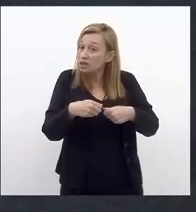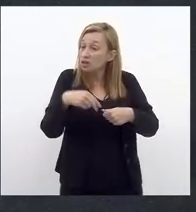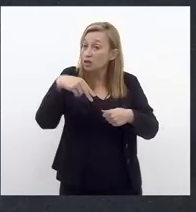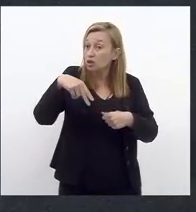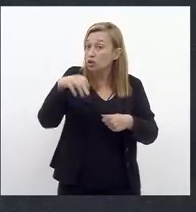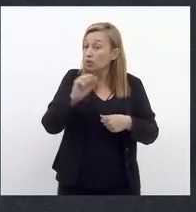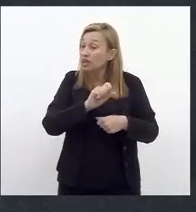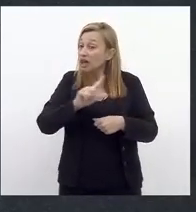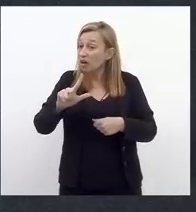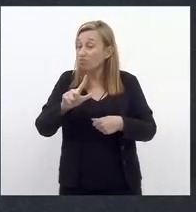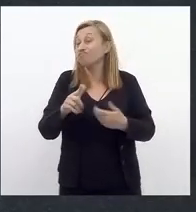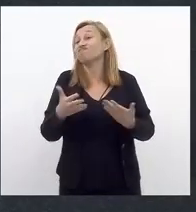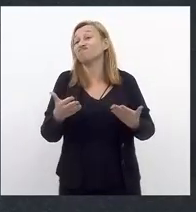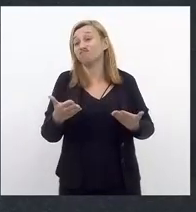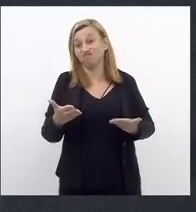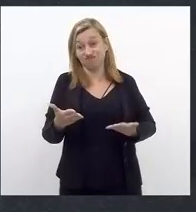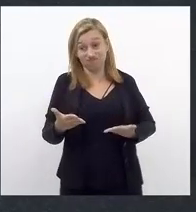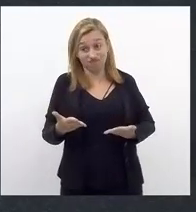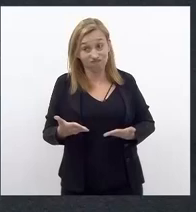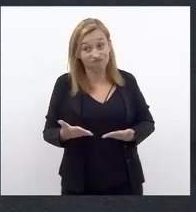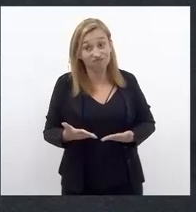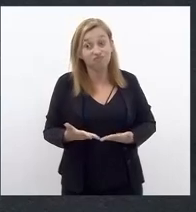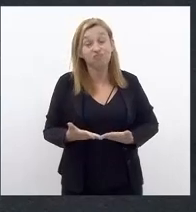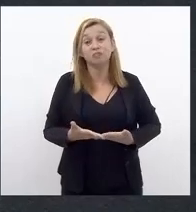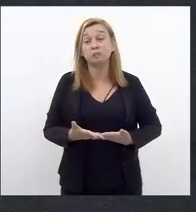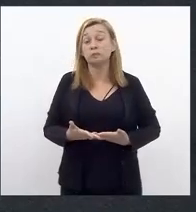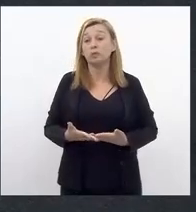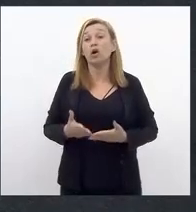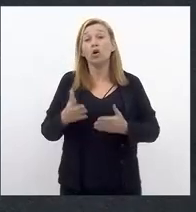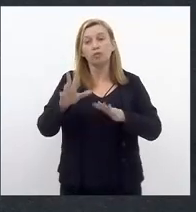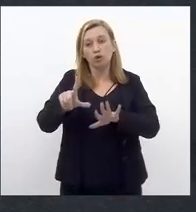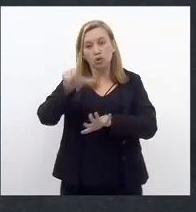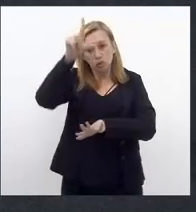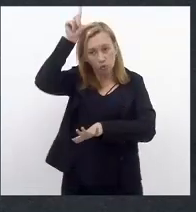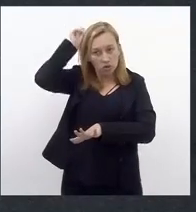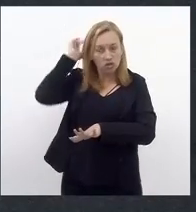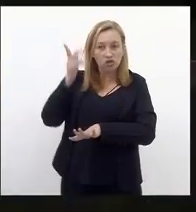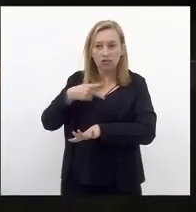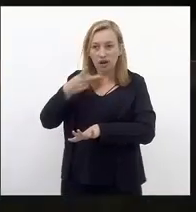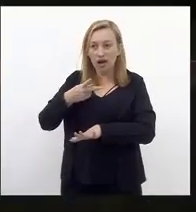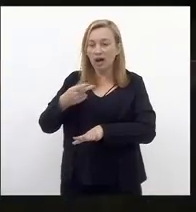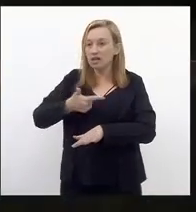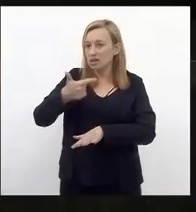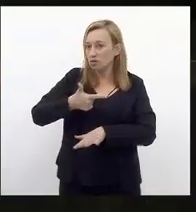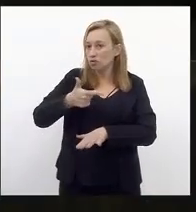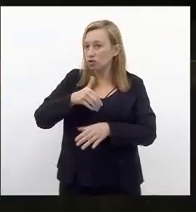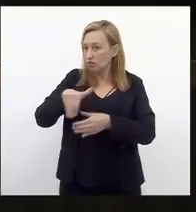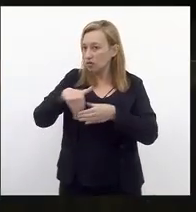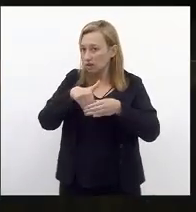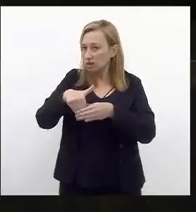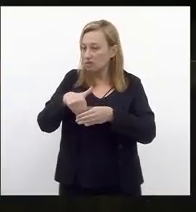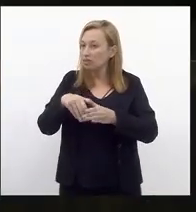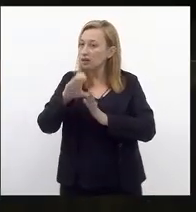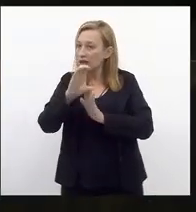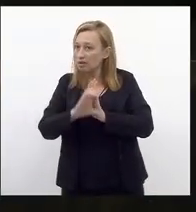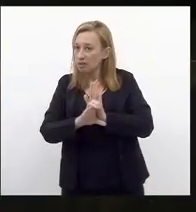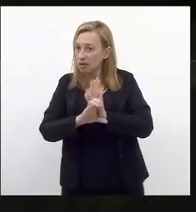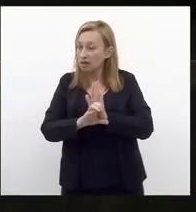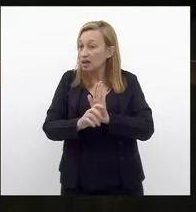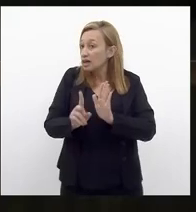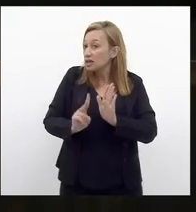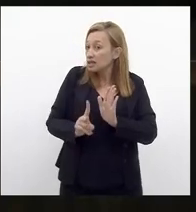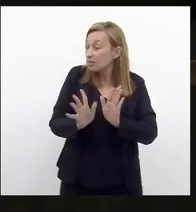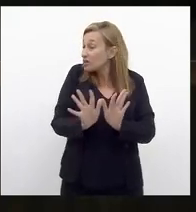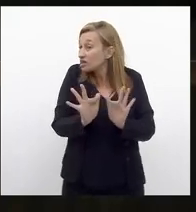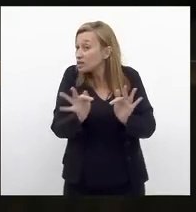ou e eu não dou eu não precisei ela é uma da votação da emenda condicional é sempre